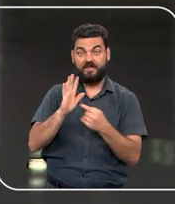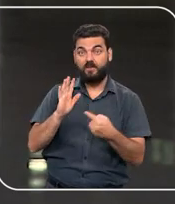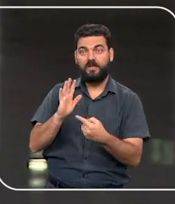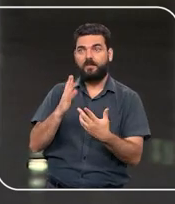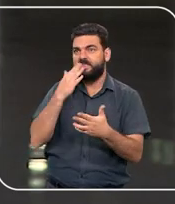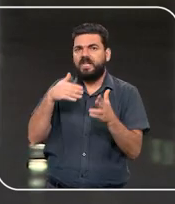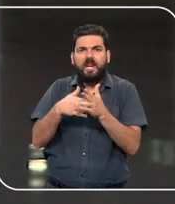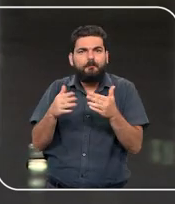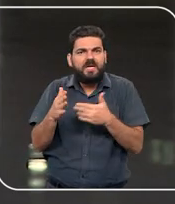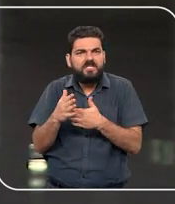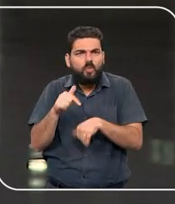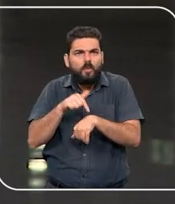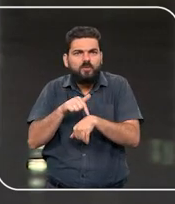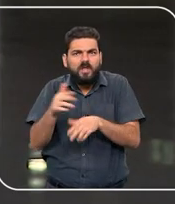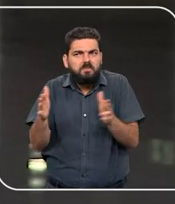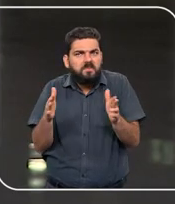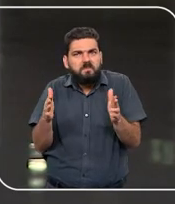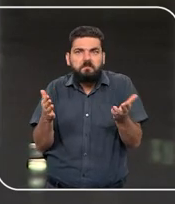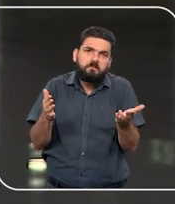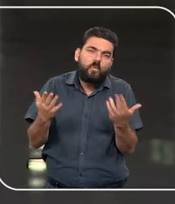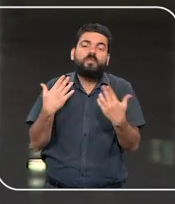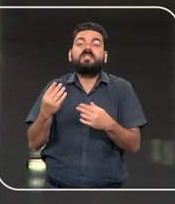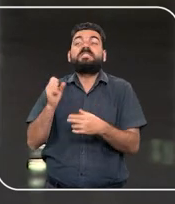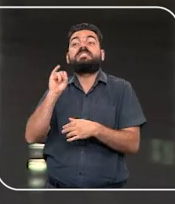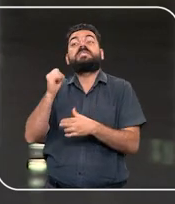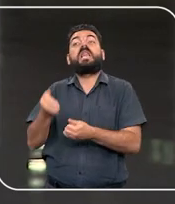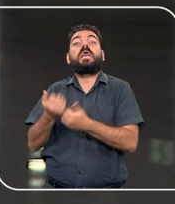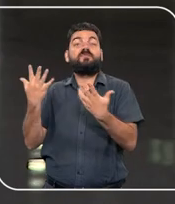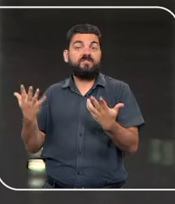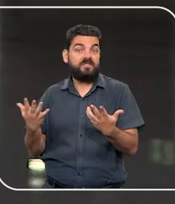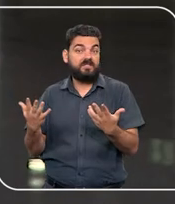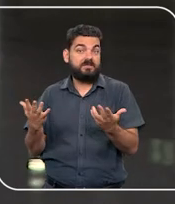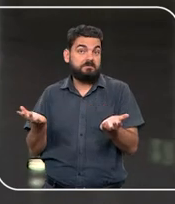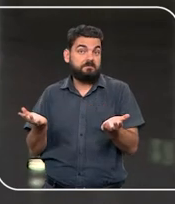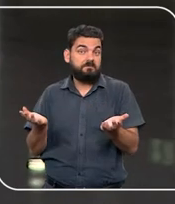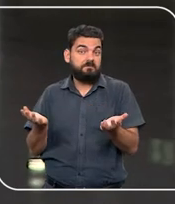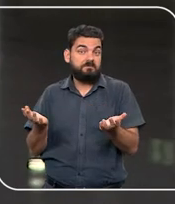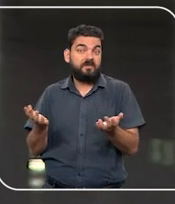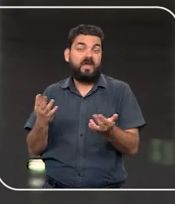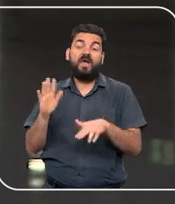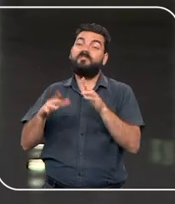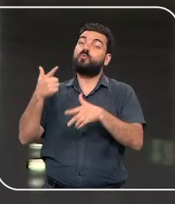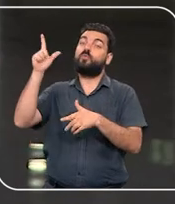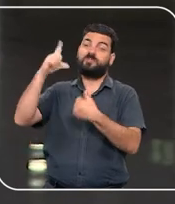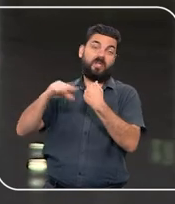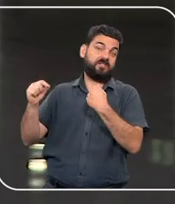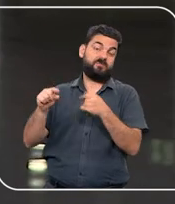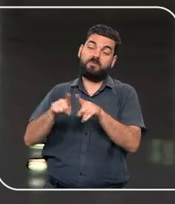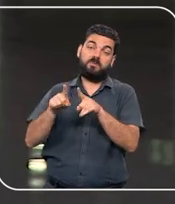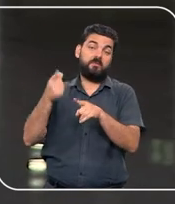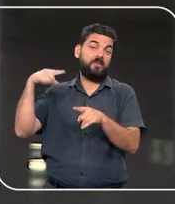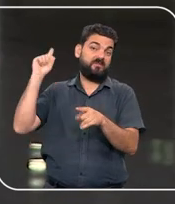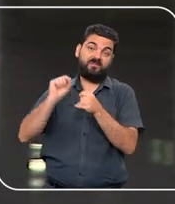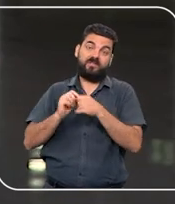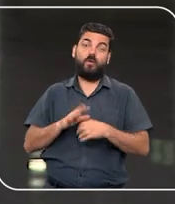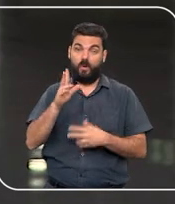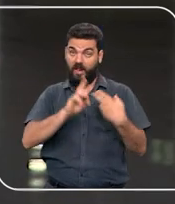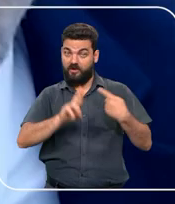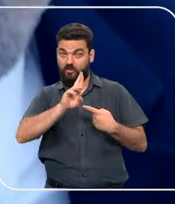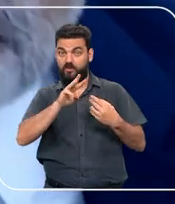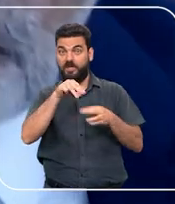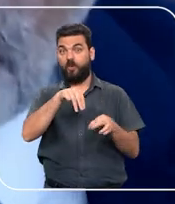5º do Decreto não limitava temporalmente a incidência do benefício Como fizeram por exemplo outros artigos da mesma